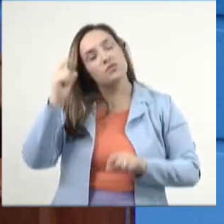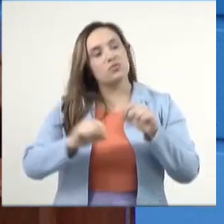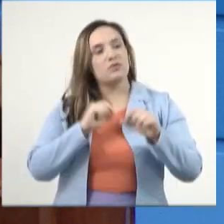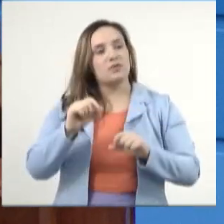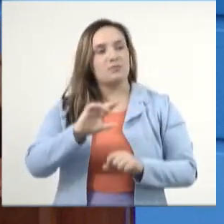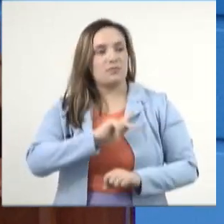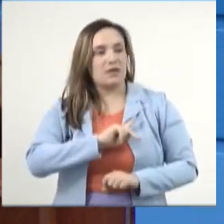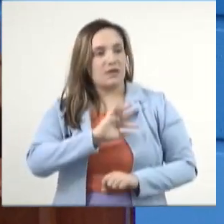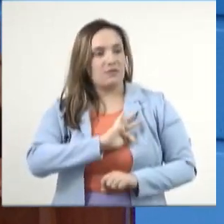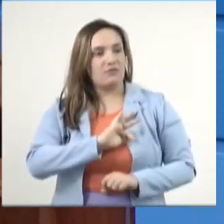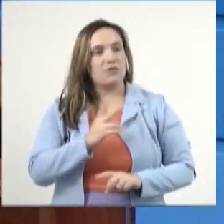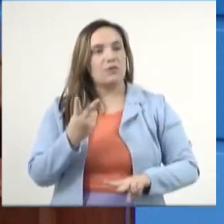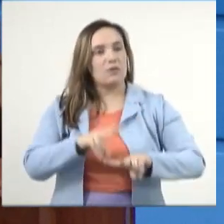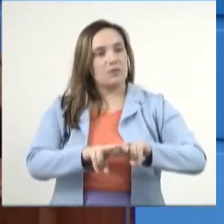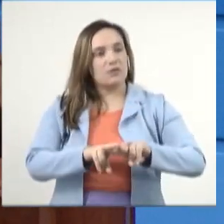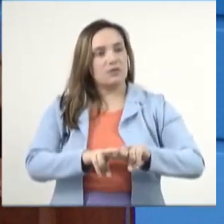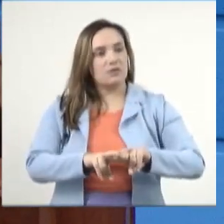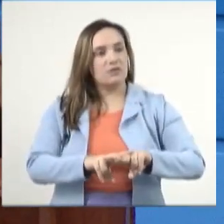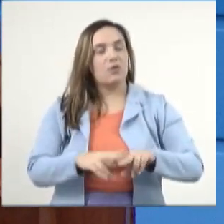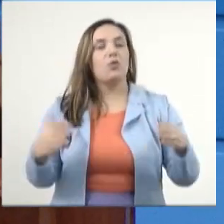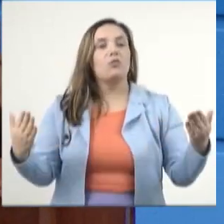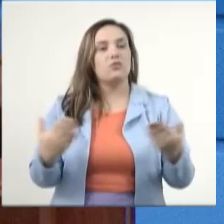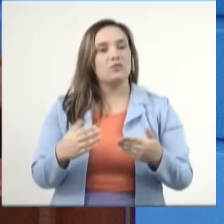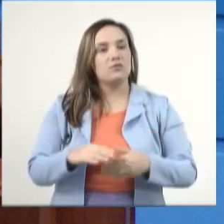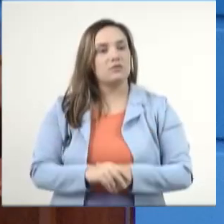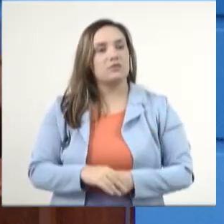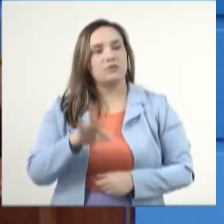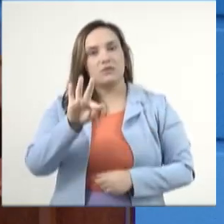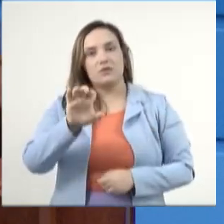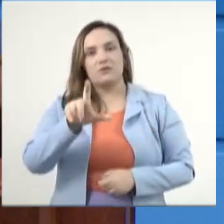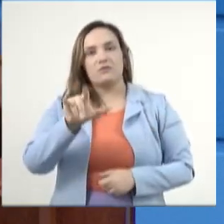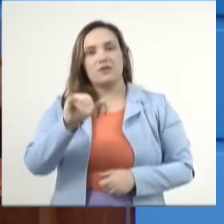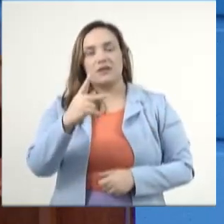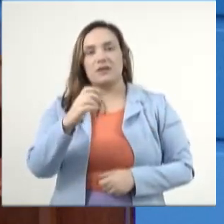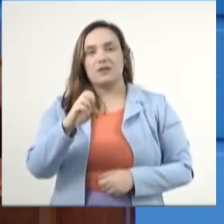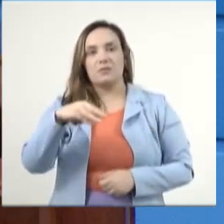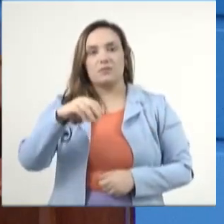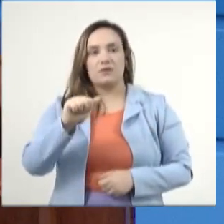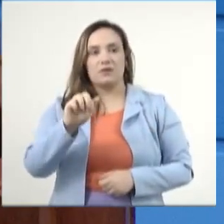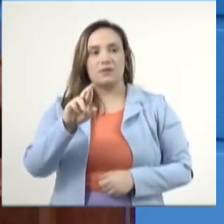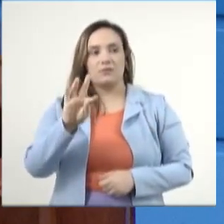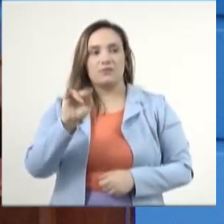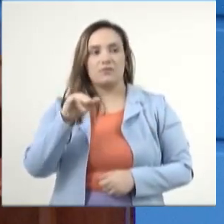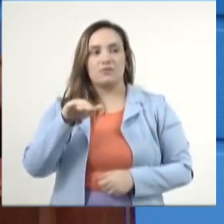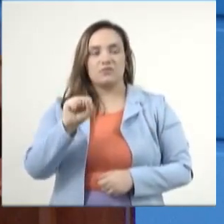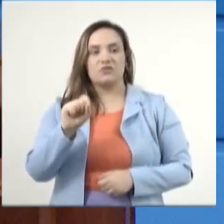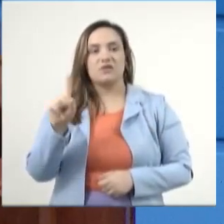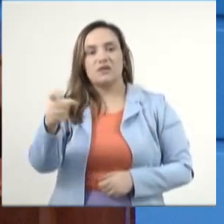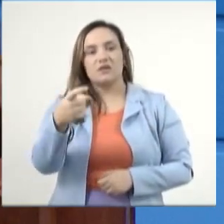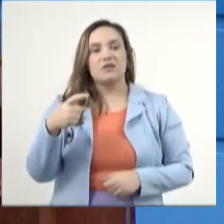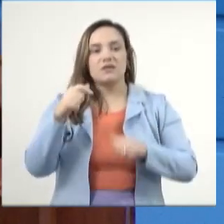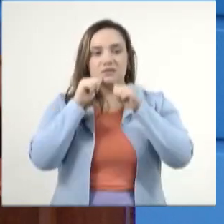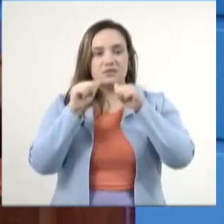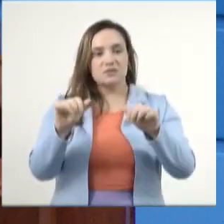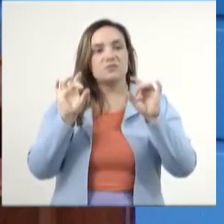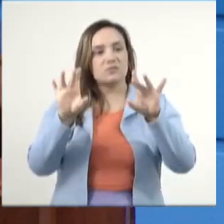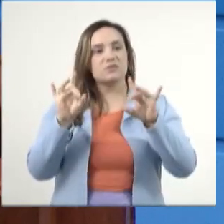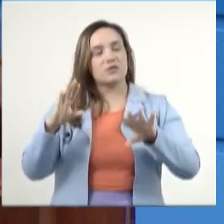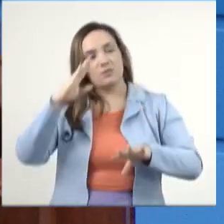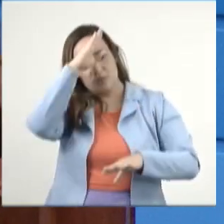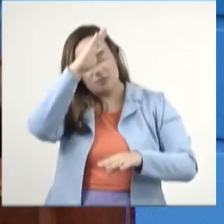a Polícia Federal prendeu hoje Felipe Martins, ex-assessor especial de